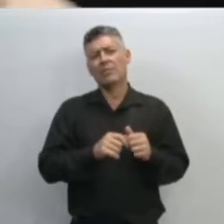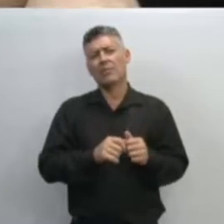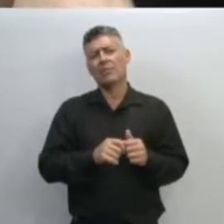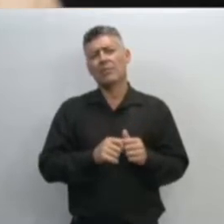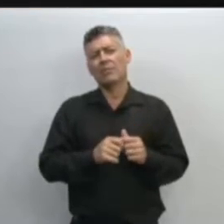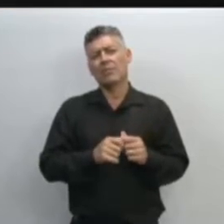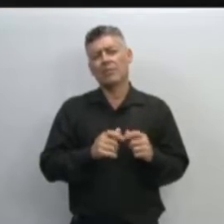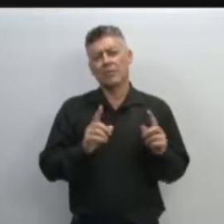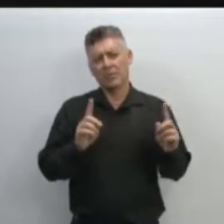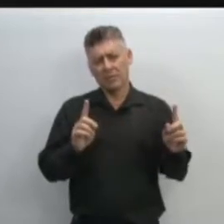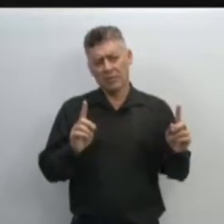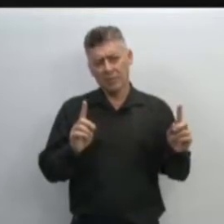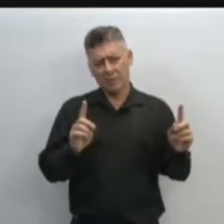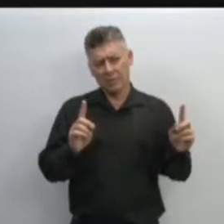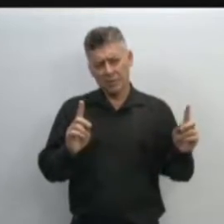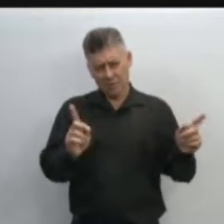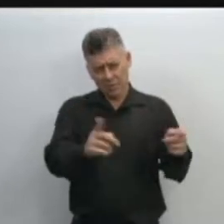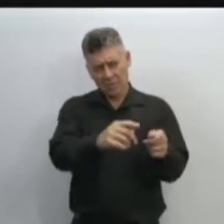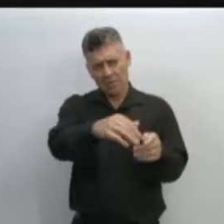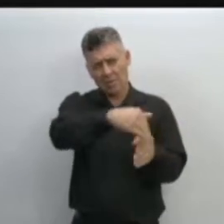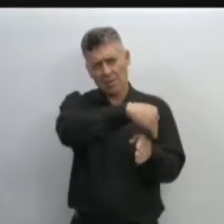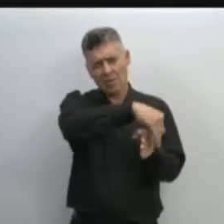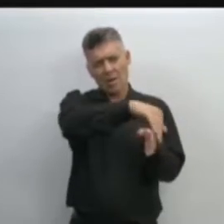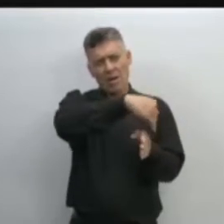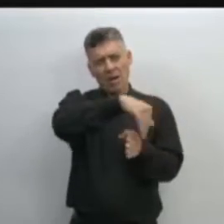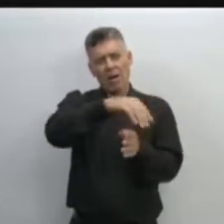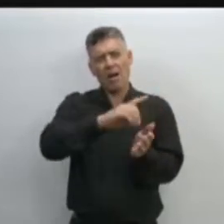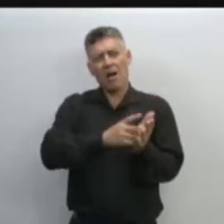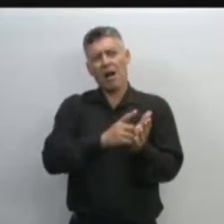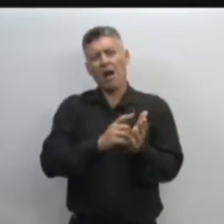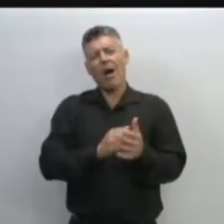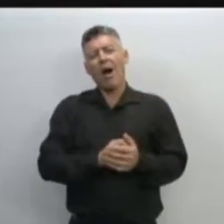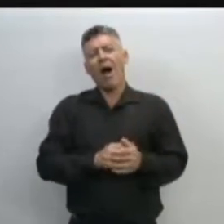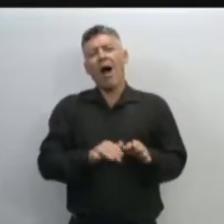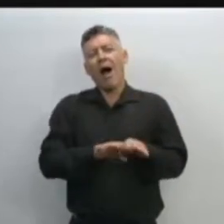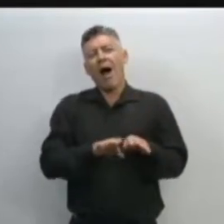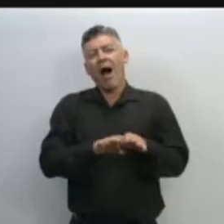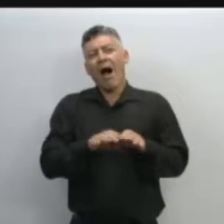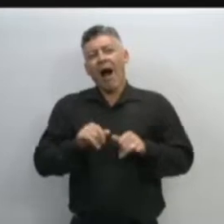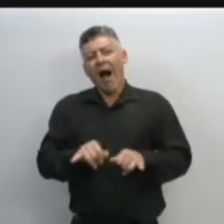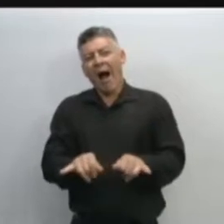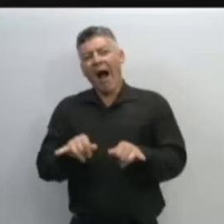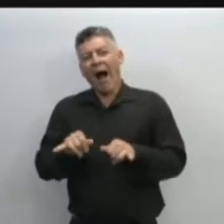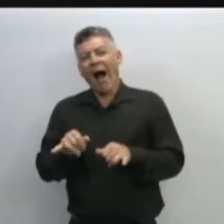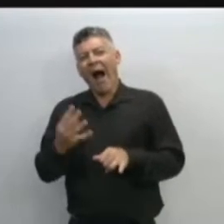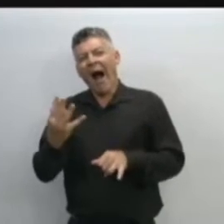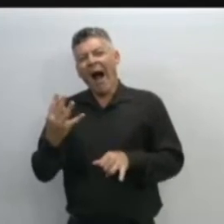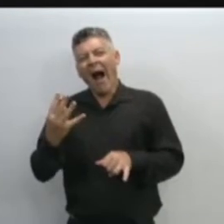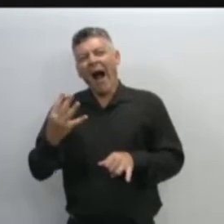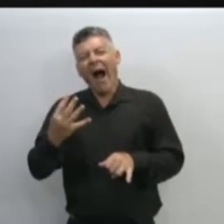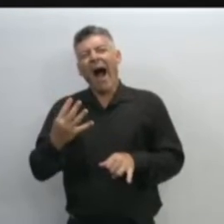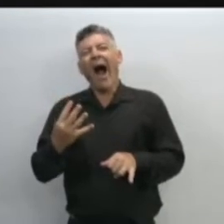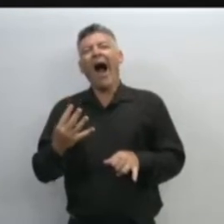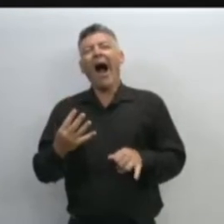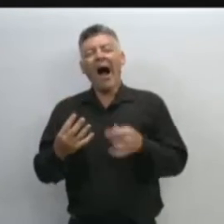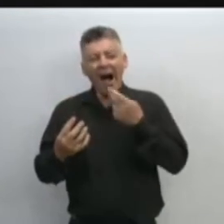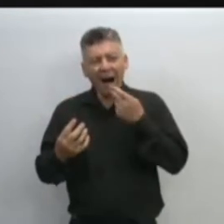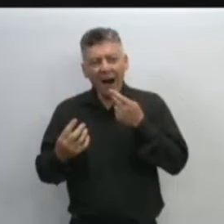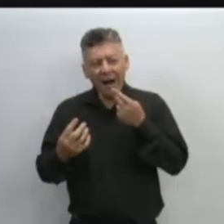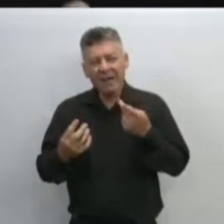ali das ruas, né, ali do Alecrim, mas também dos mercados. O Mercado A4, ele